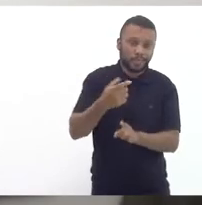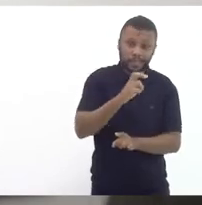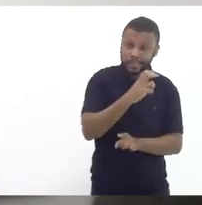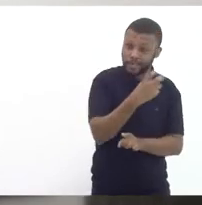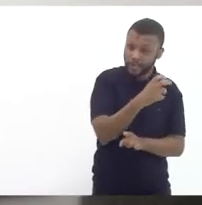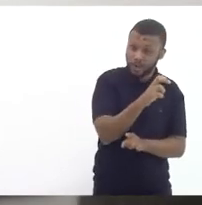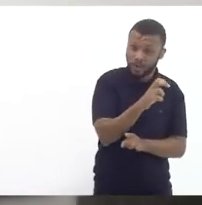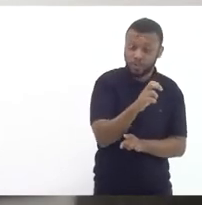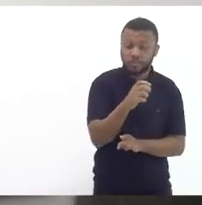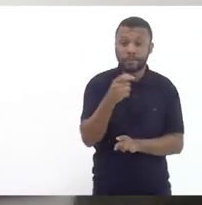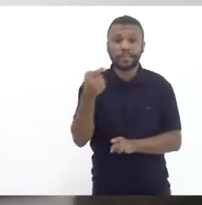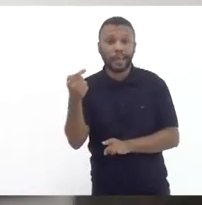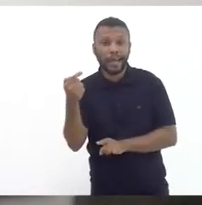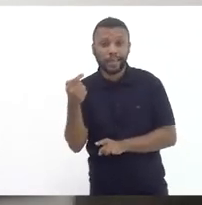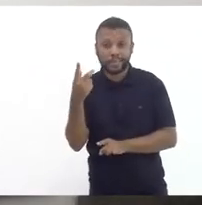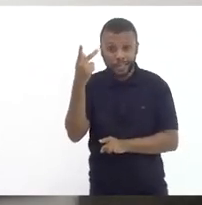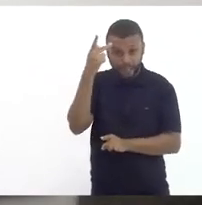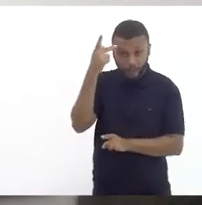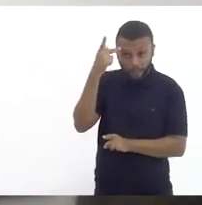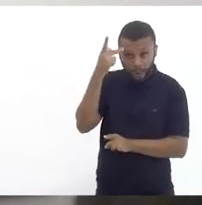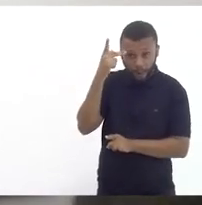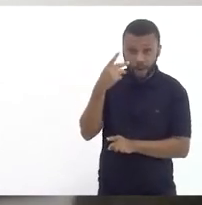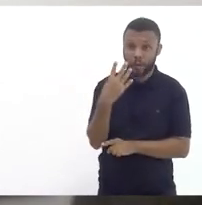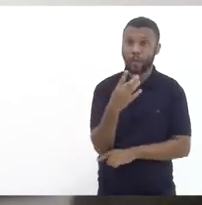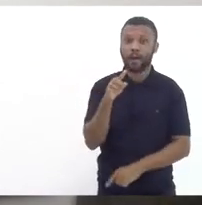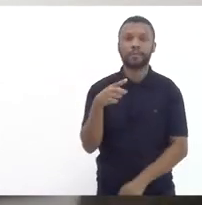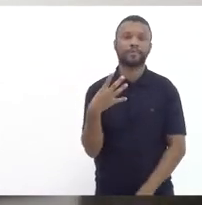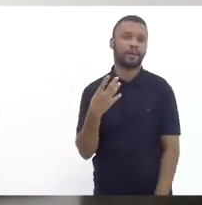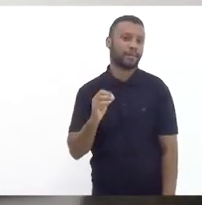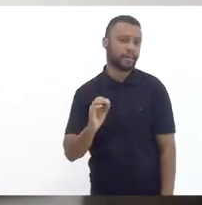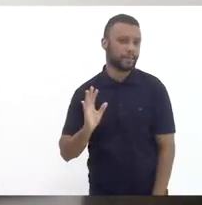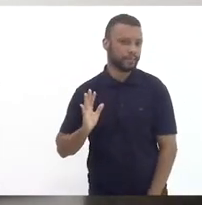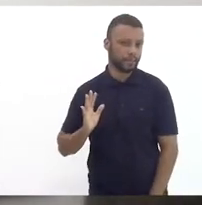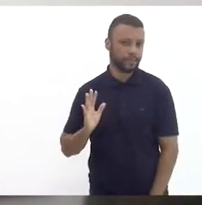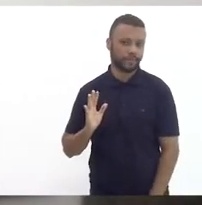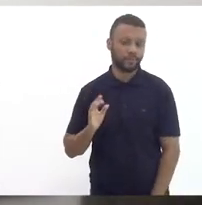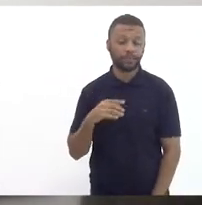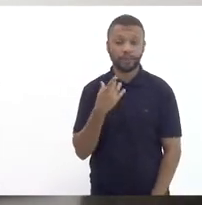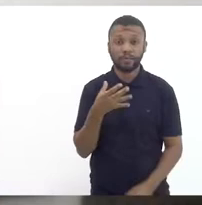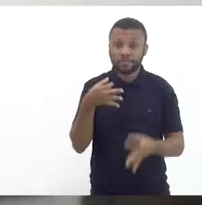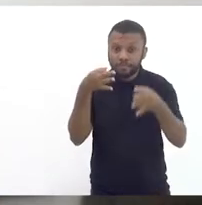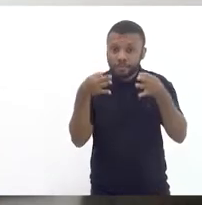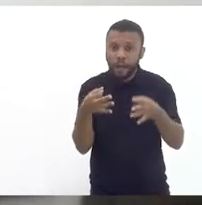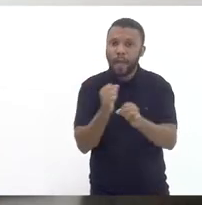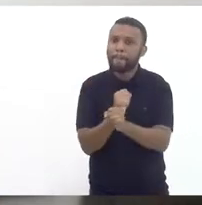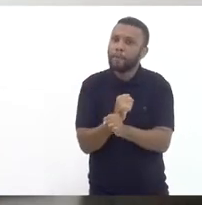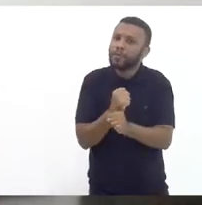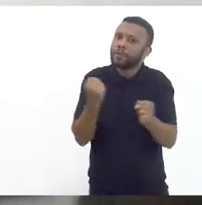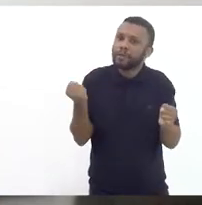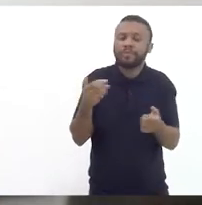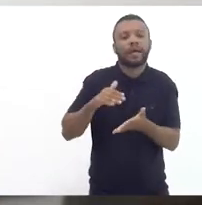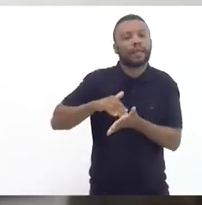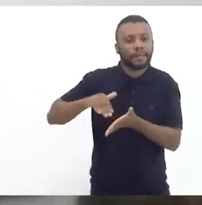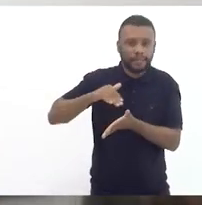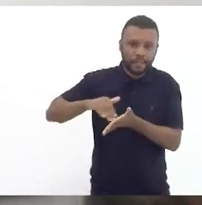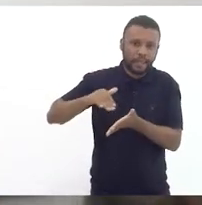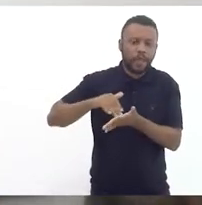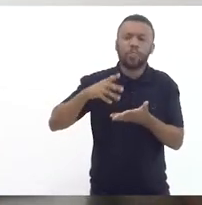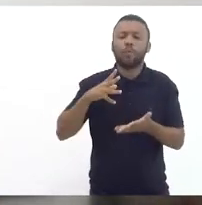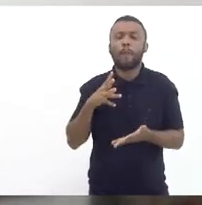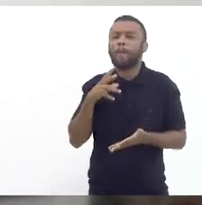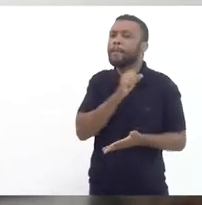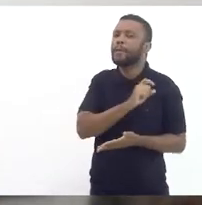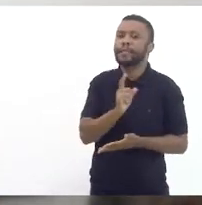Paulo é 4,40. Então, concretamente, não é possível que a secretaria não perceba que